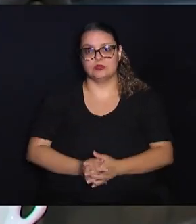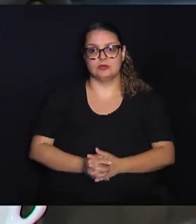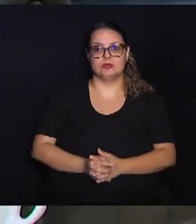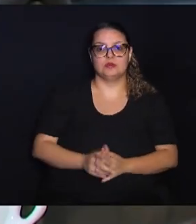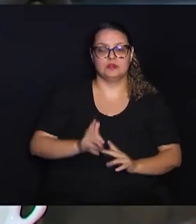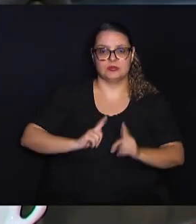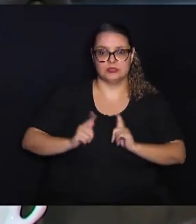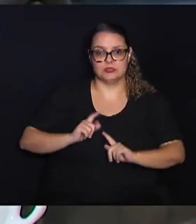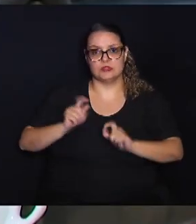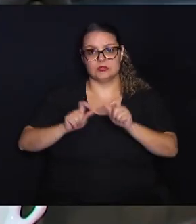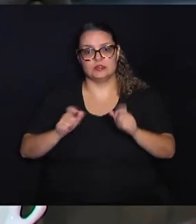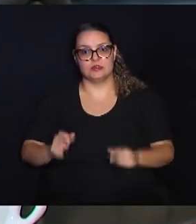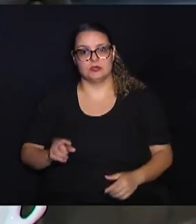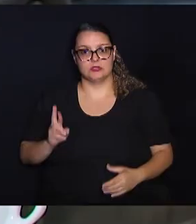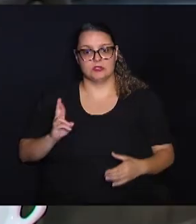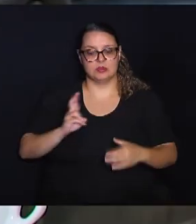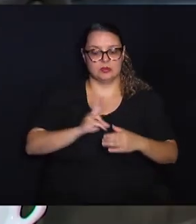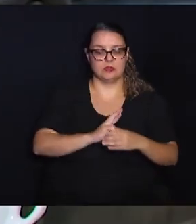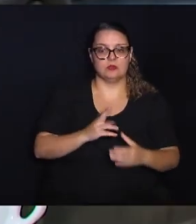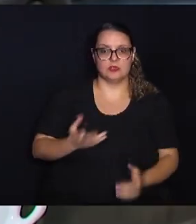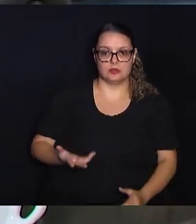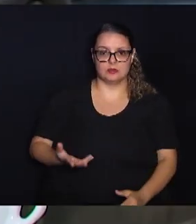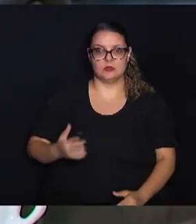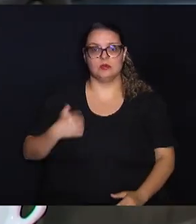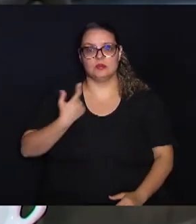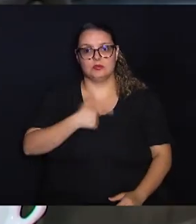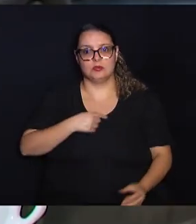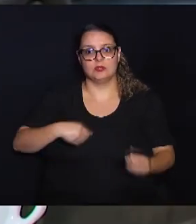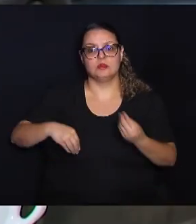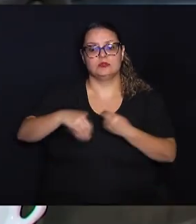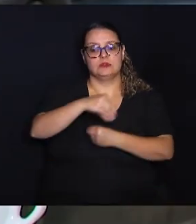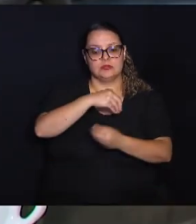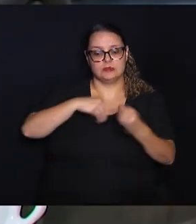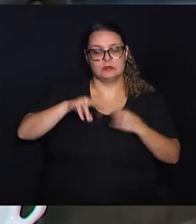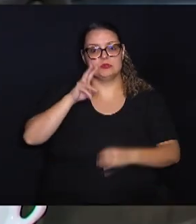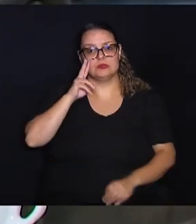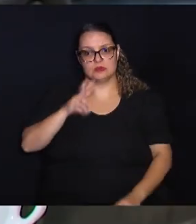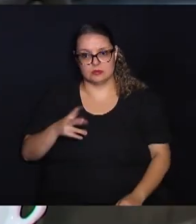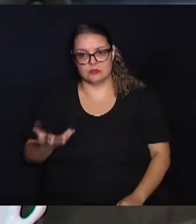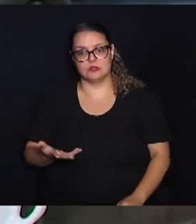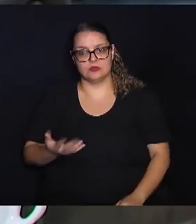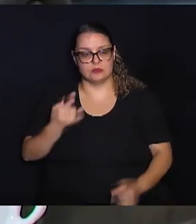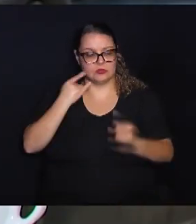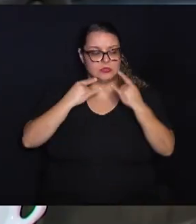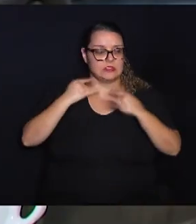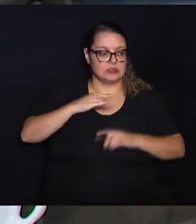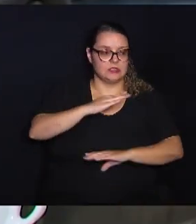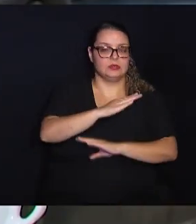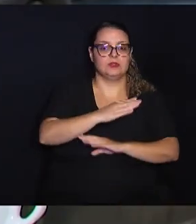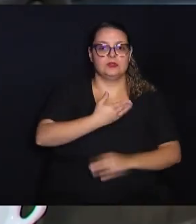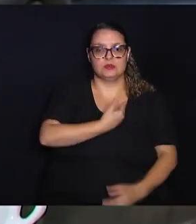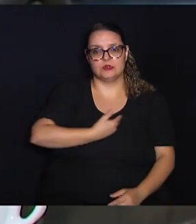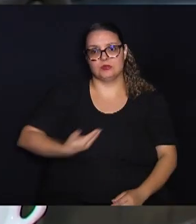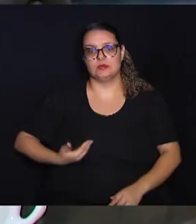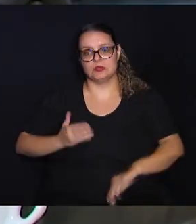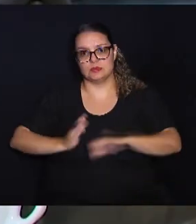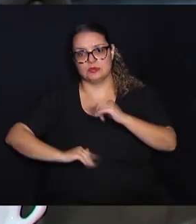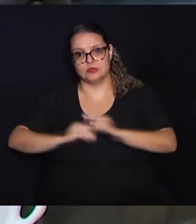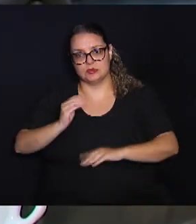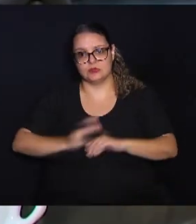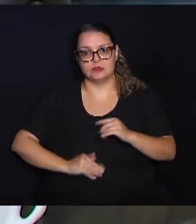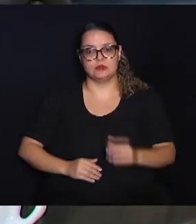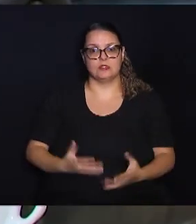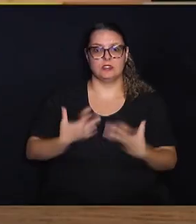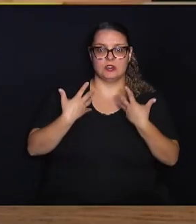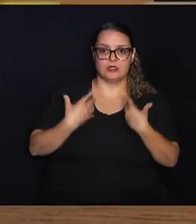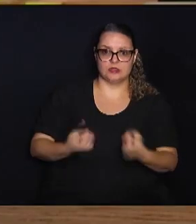pessoas, da procuradoria, né, e a gente vê um envolvimento, um interesse muito grande também da casa, dos servidores da casa, em aderir a